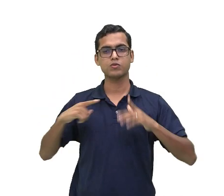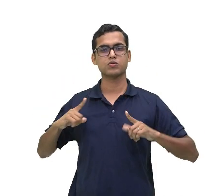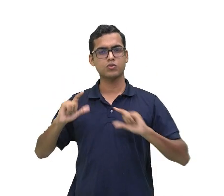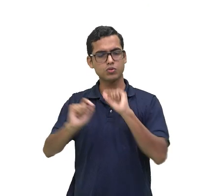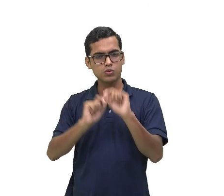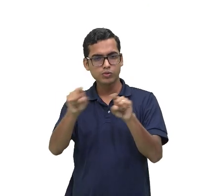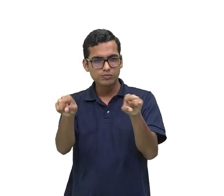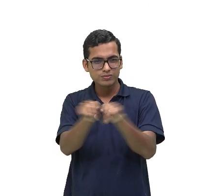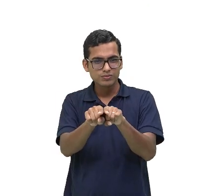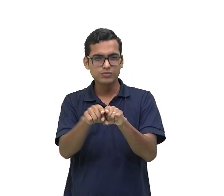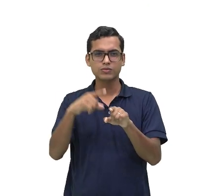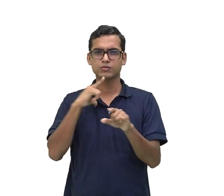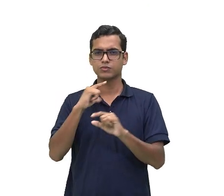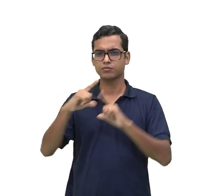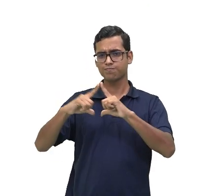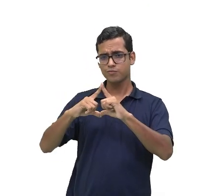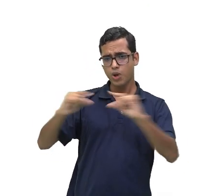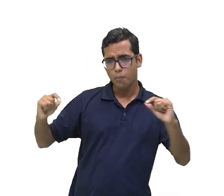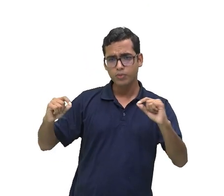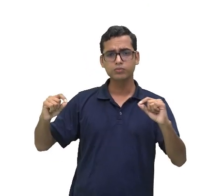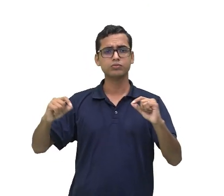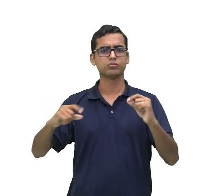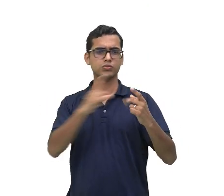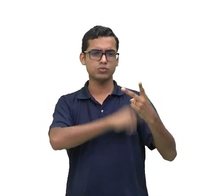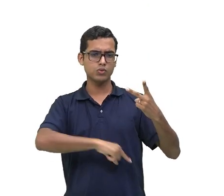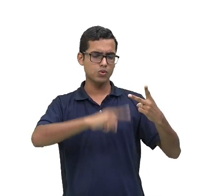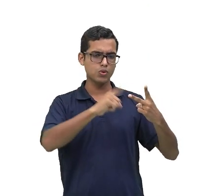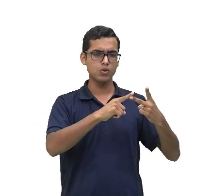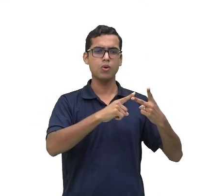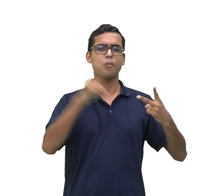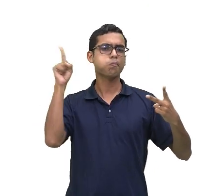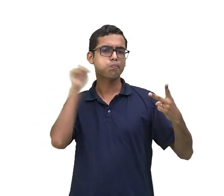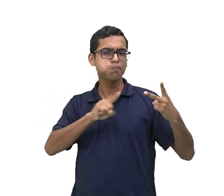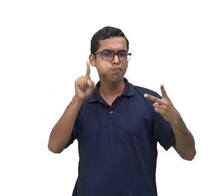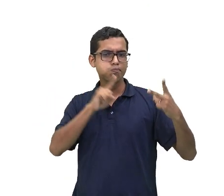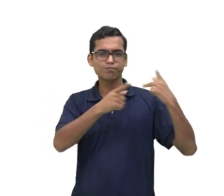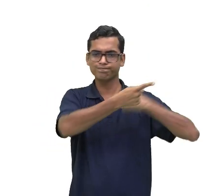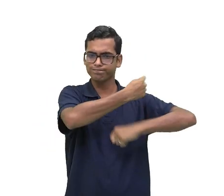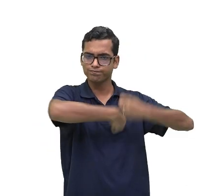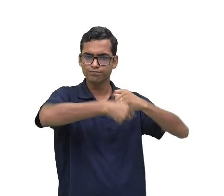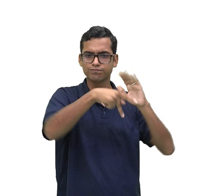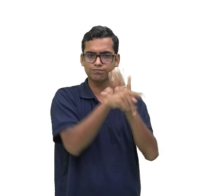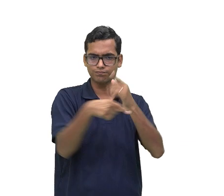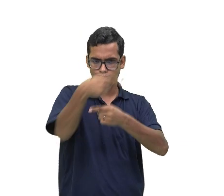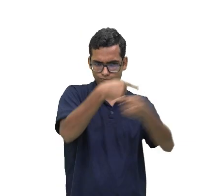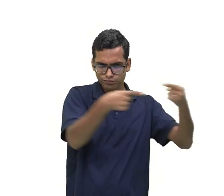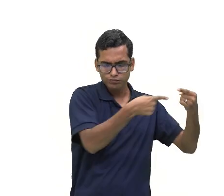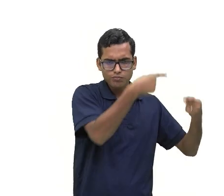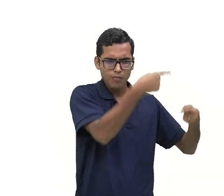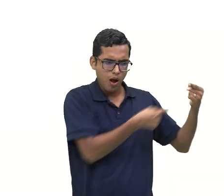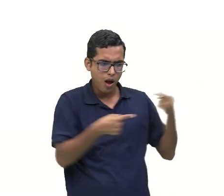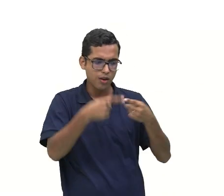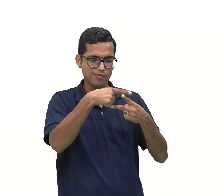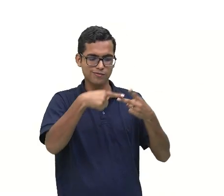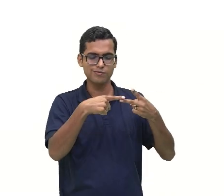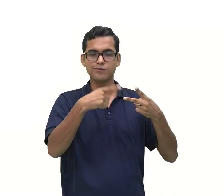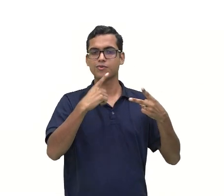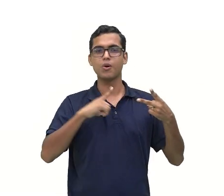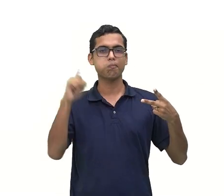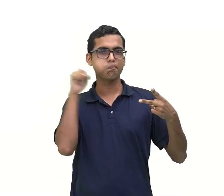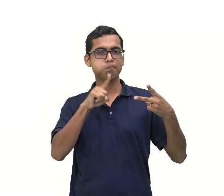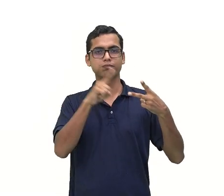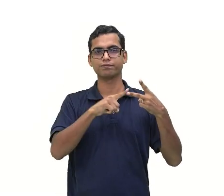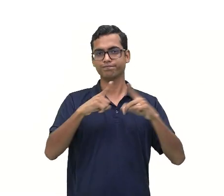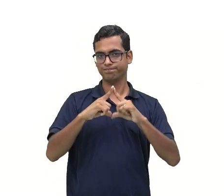parte política, mas principalmente o econômico de 2 países, no caso,